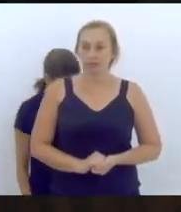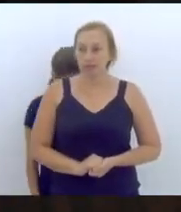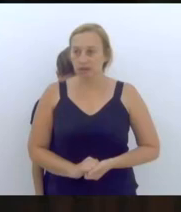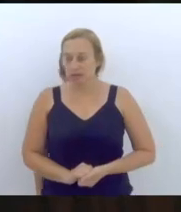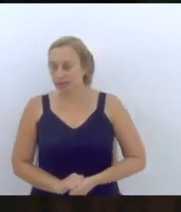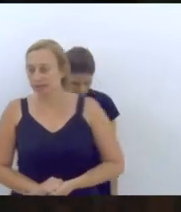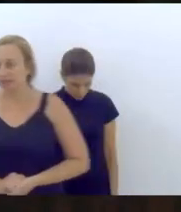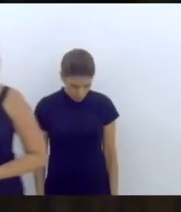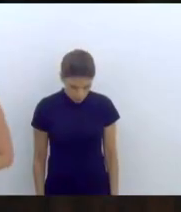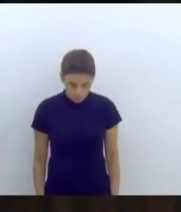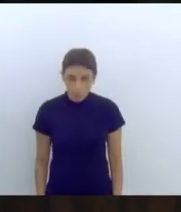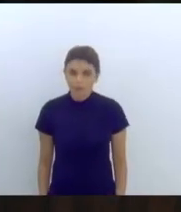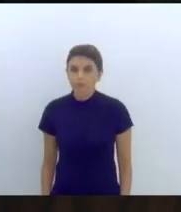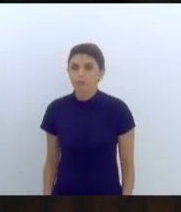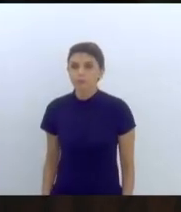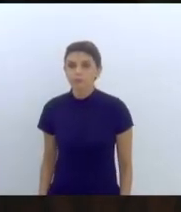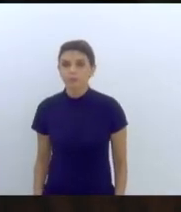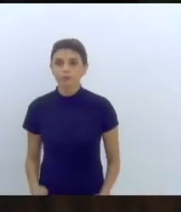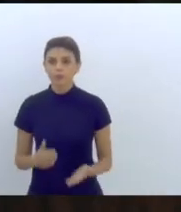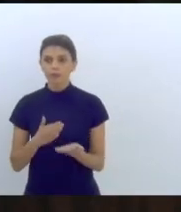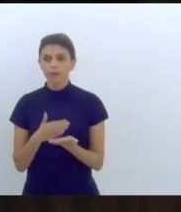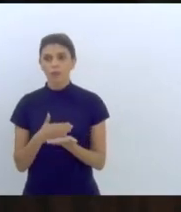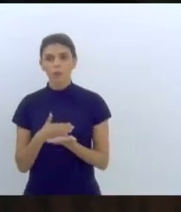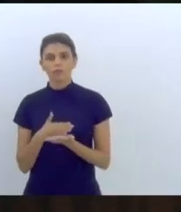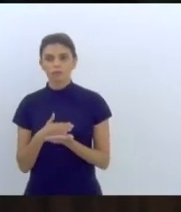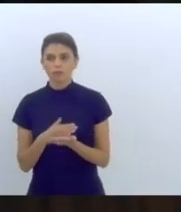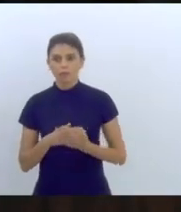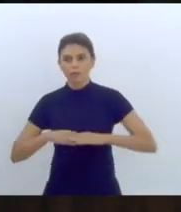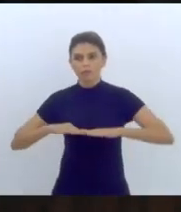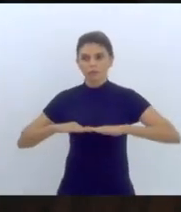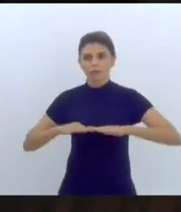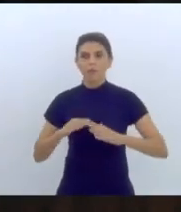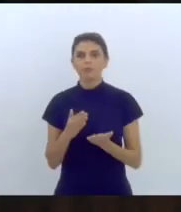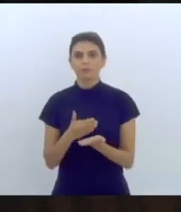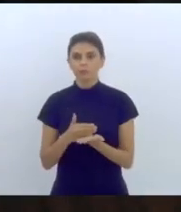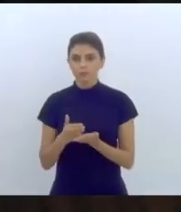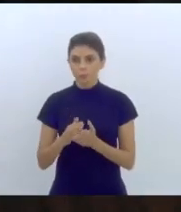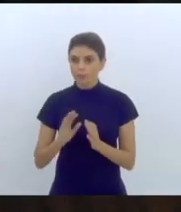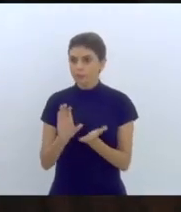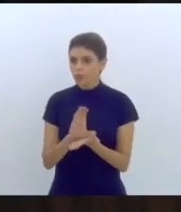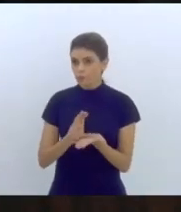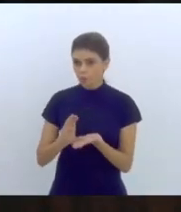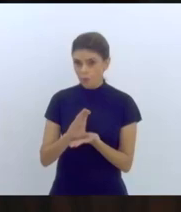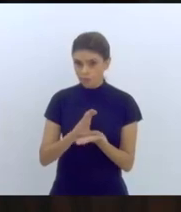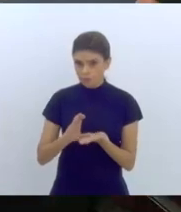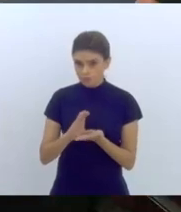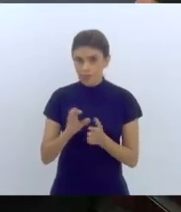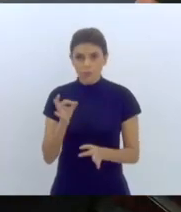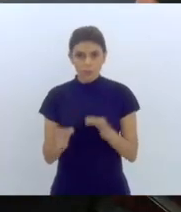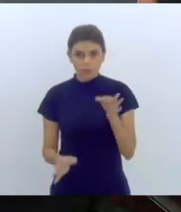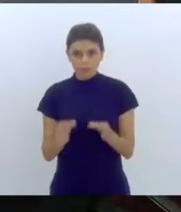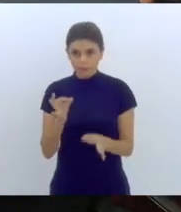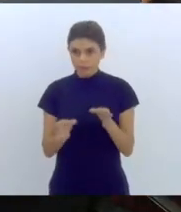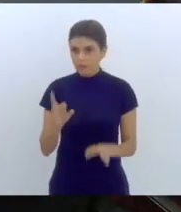Para emitir parecer pela Comissão de Constituição e Justiça, deputado Rodrigo Amorim.